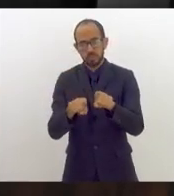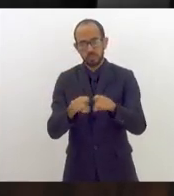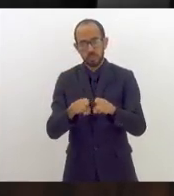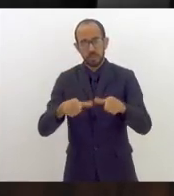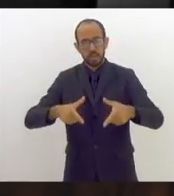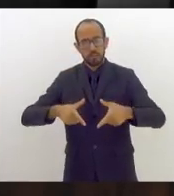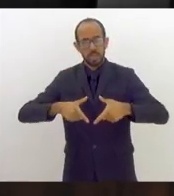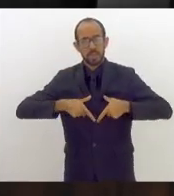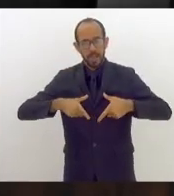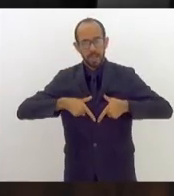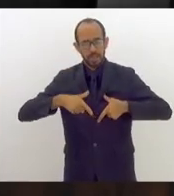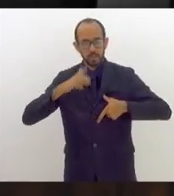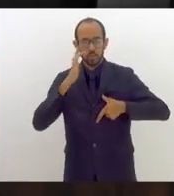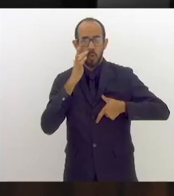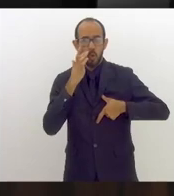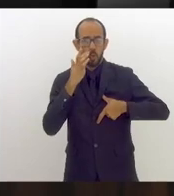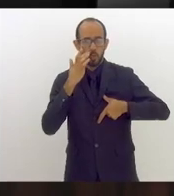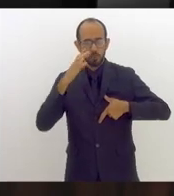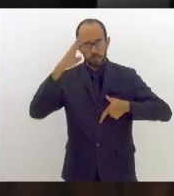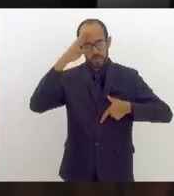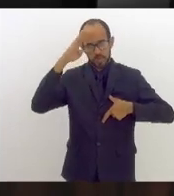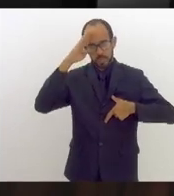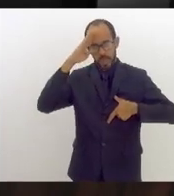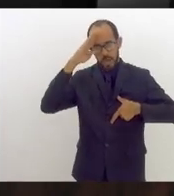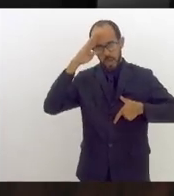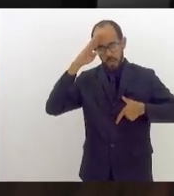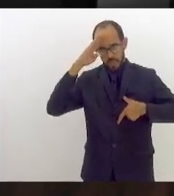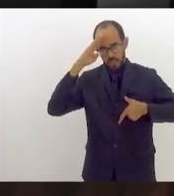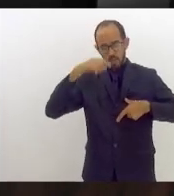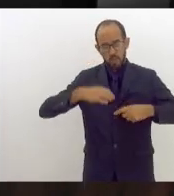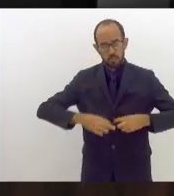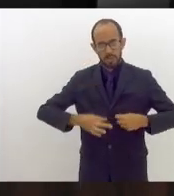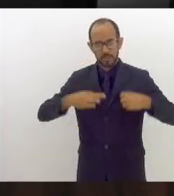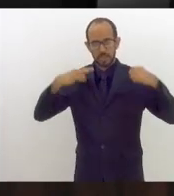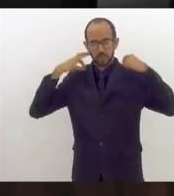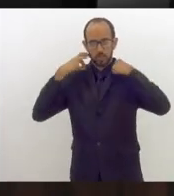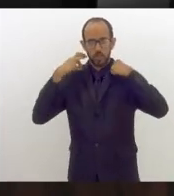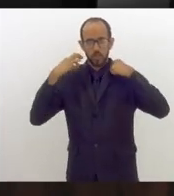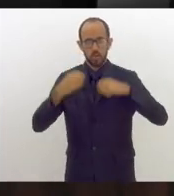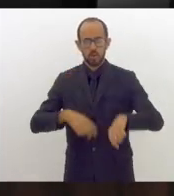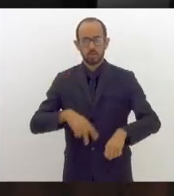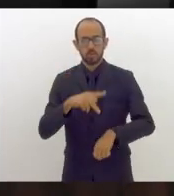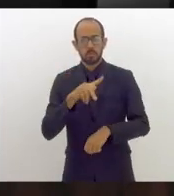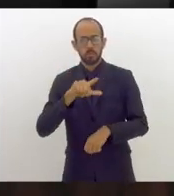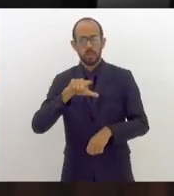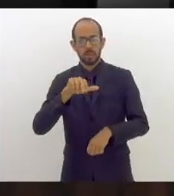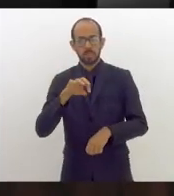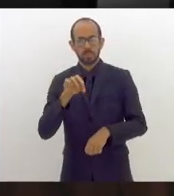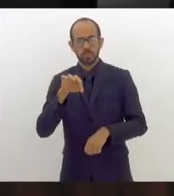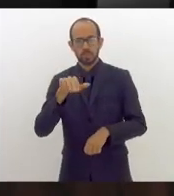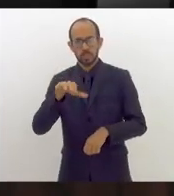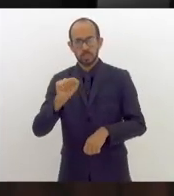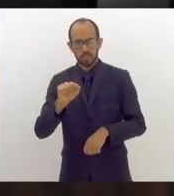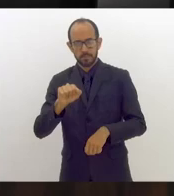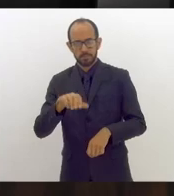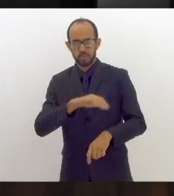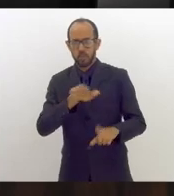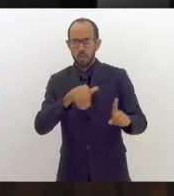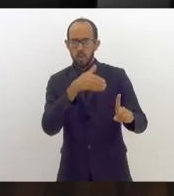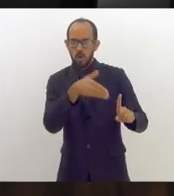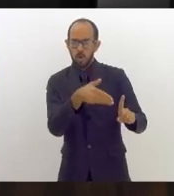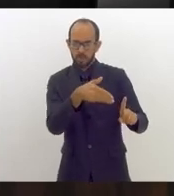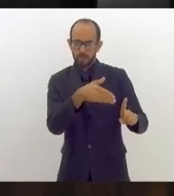Militar de ouro com passador de platina ordem do mérito da Defesa ordem do mero e